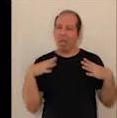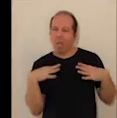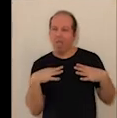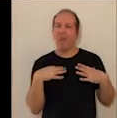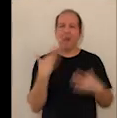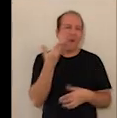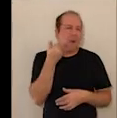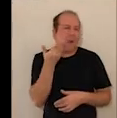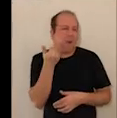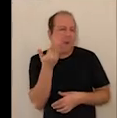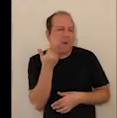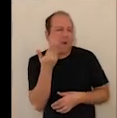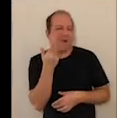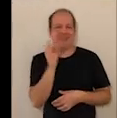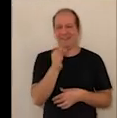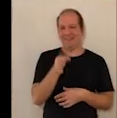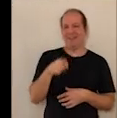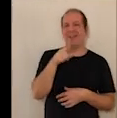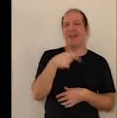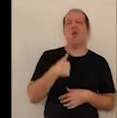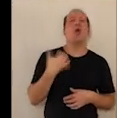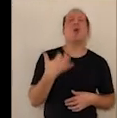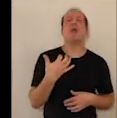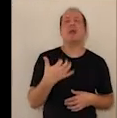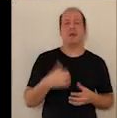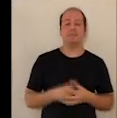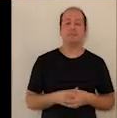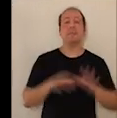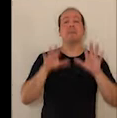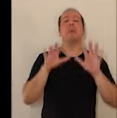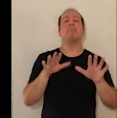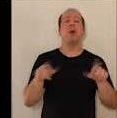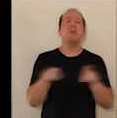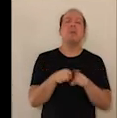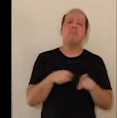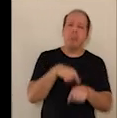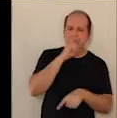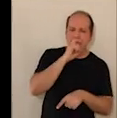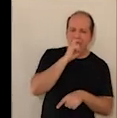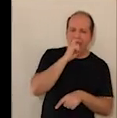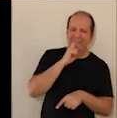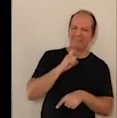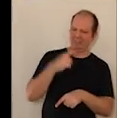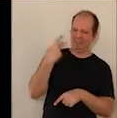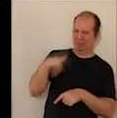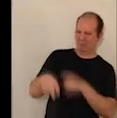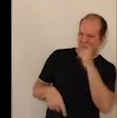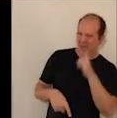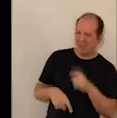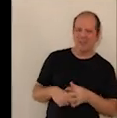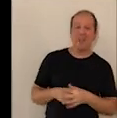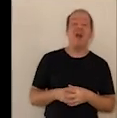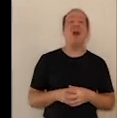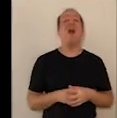limpa o traseiro. Que é o que aqui? Vem sugar meu pai também? Seu pai?